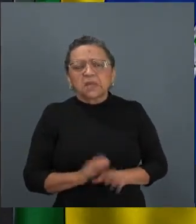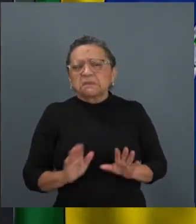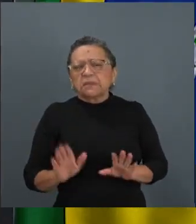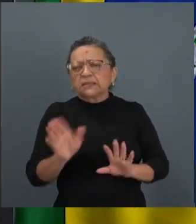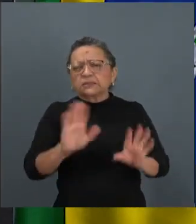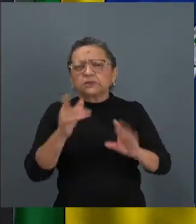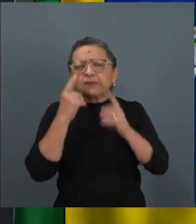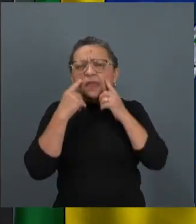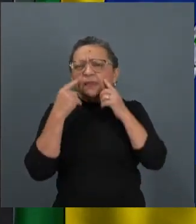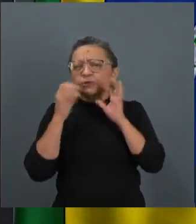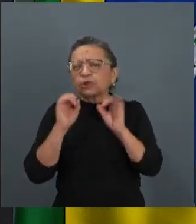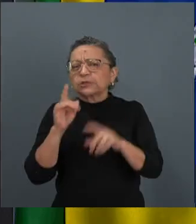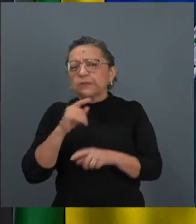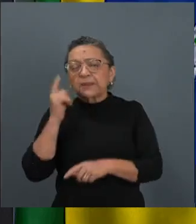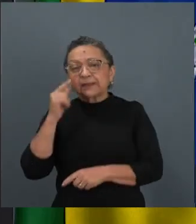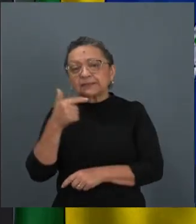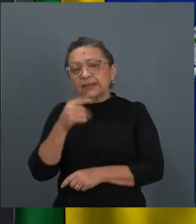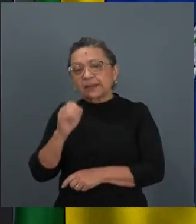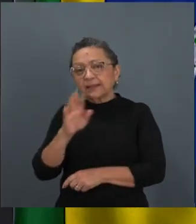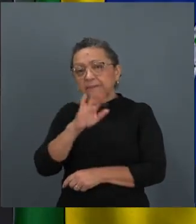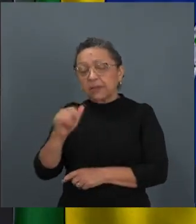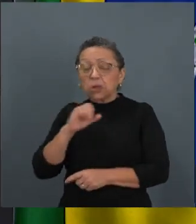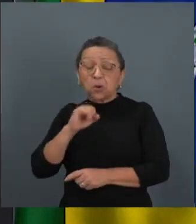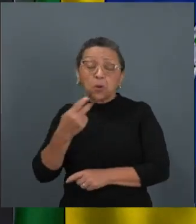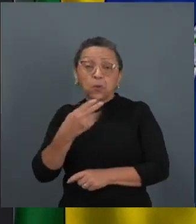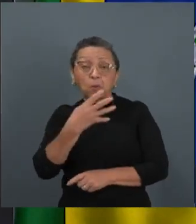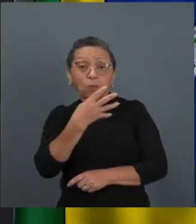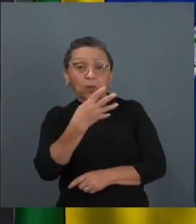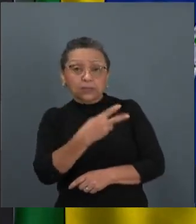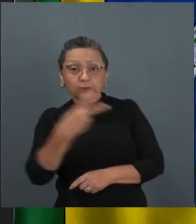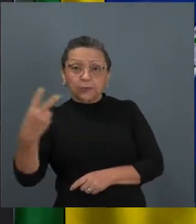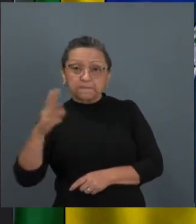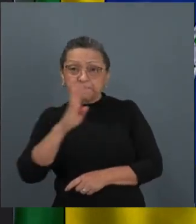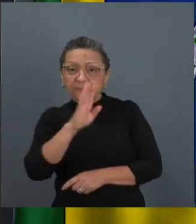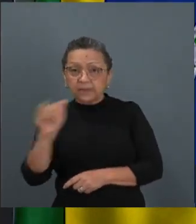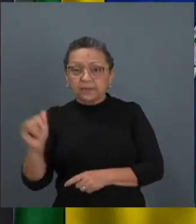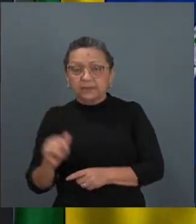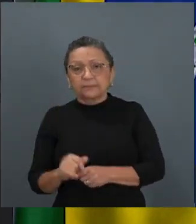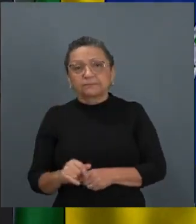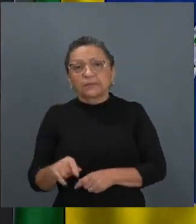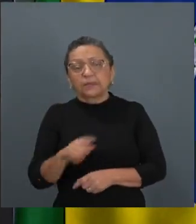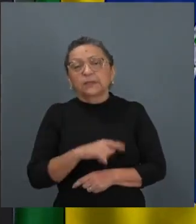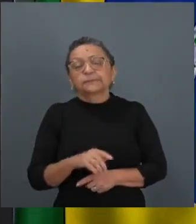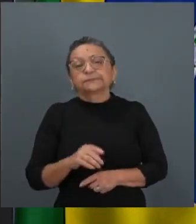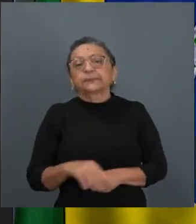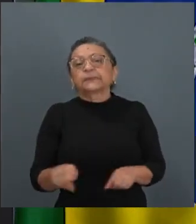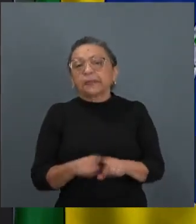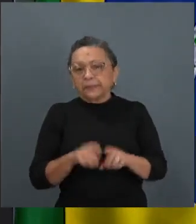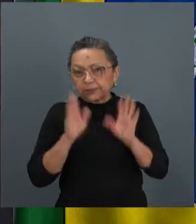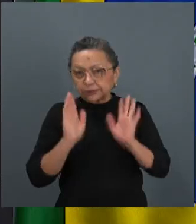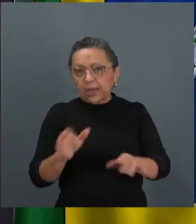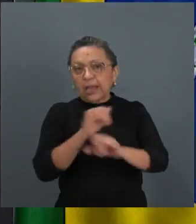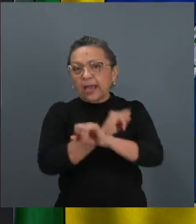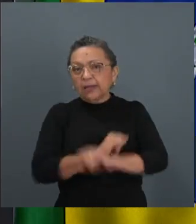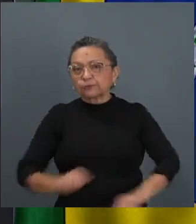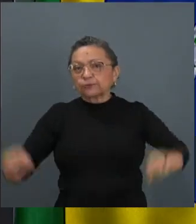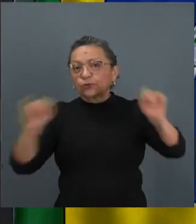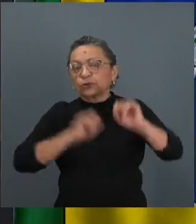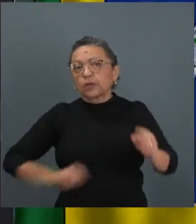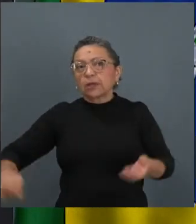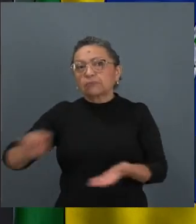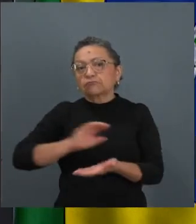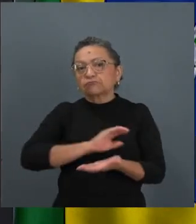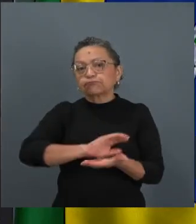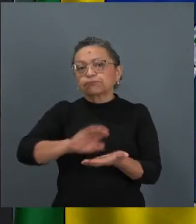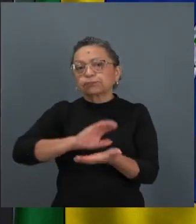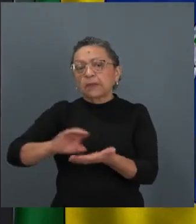ater apenas aos 70 bi, ou aos 42. O governo já anunciou, está aqui, ó, verba para reajuste dos servidores